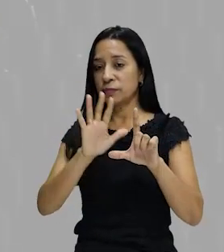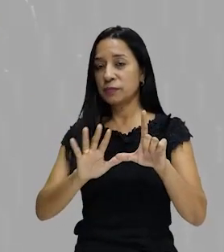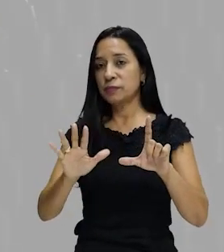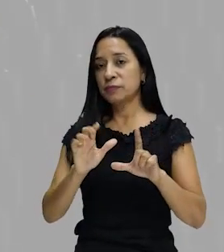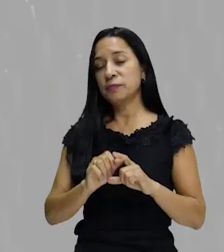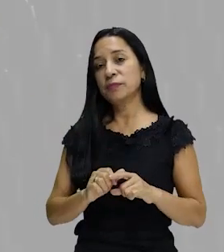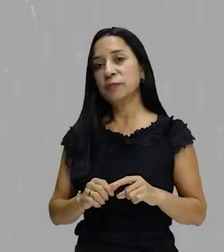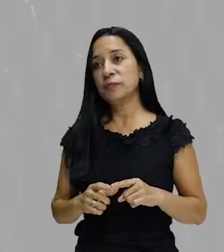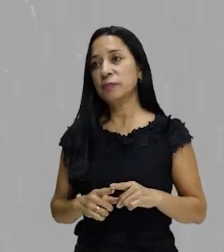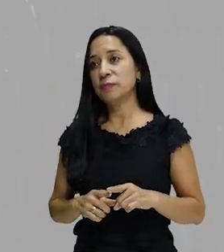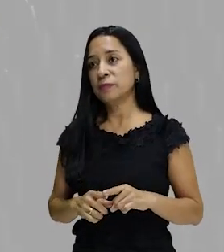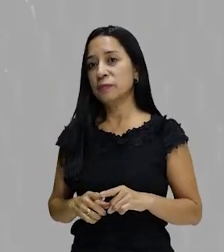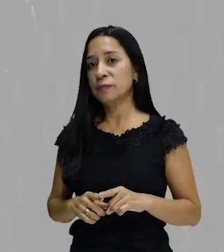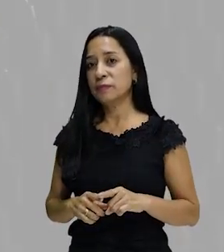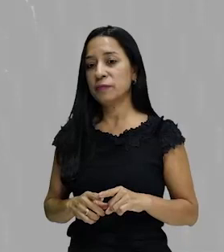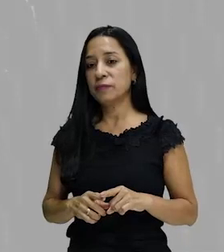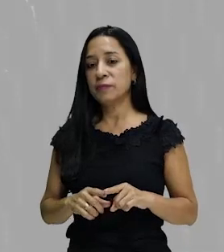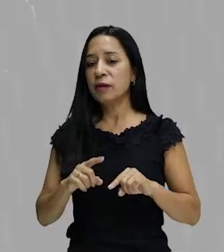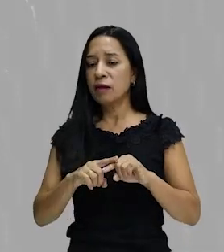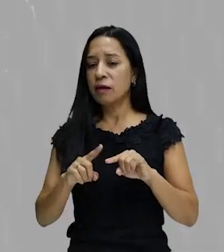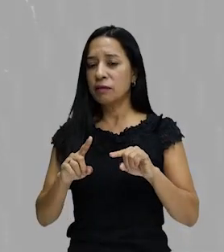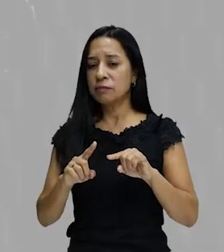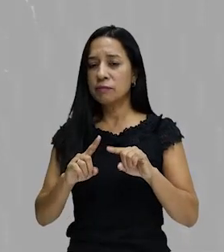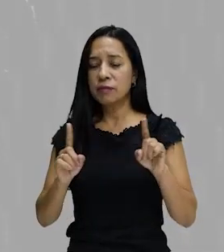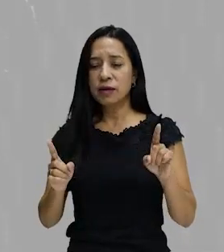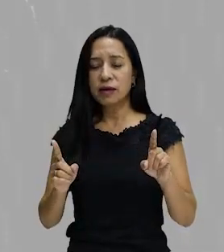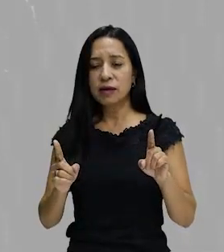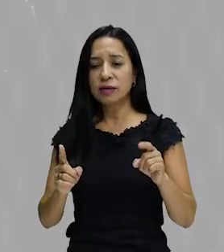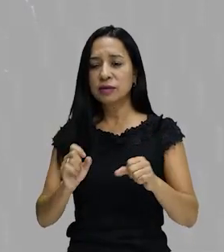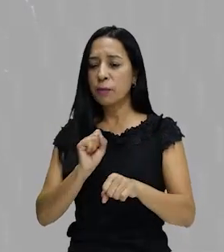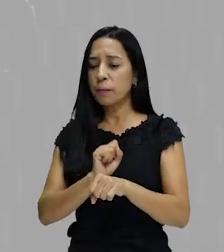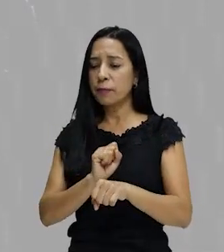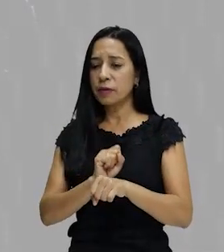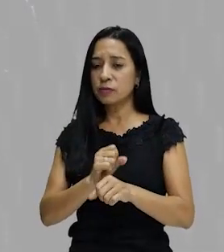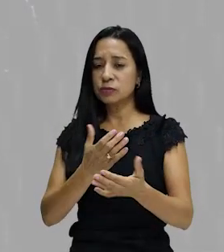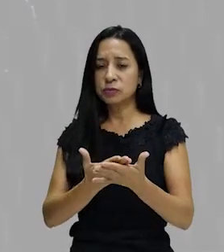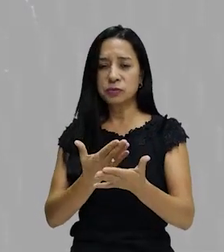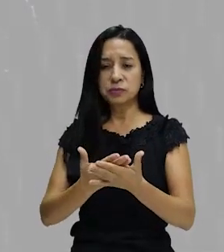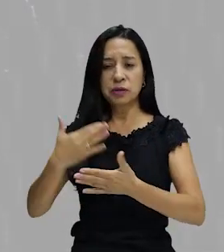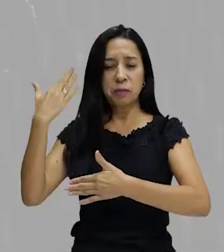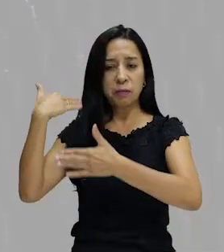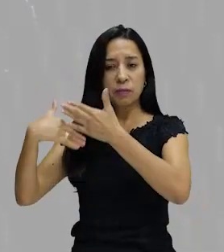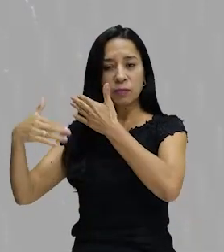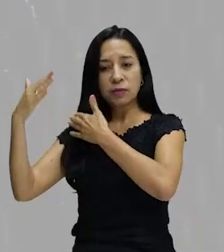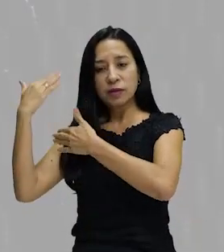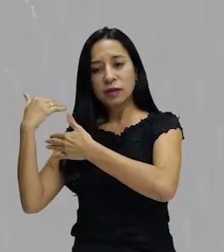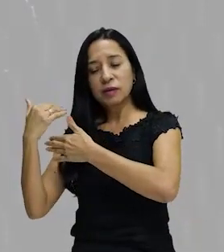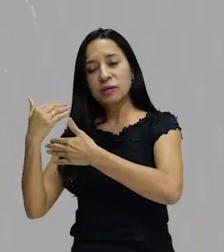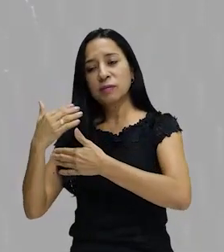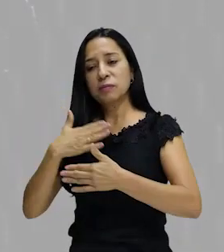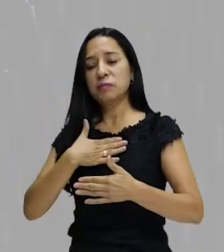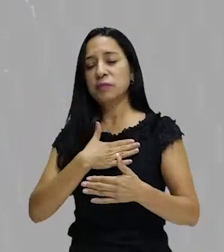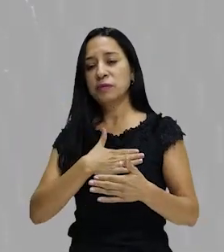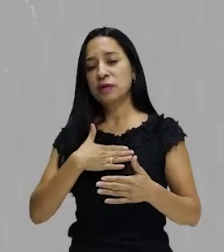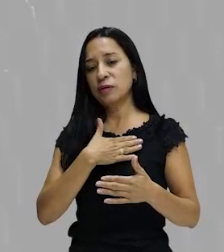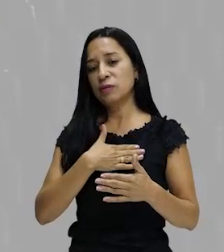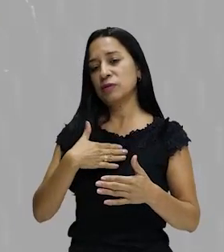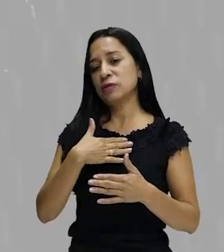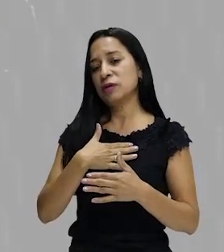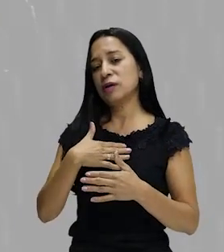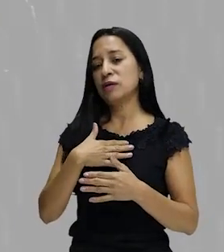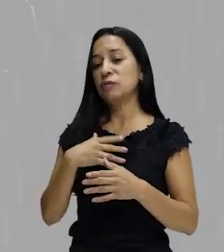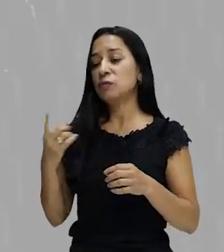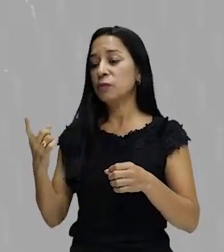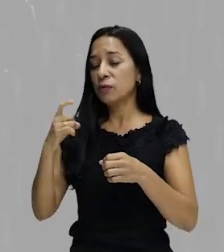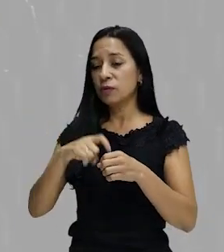você aí já tenha parado de estudar já tem um tempo, mas está gostando, né, desse retorno aos estudos,